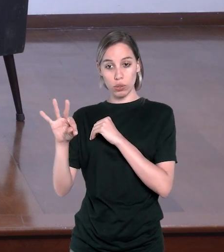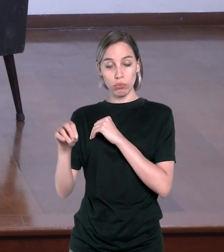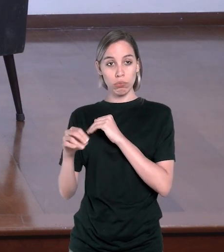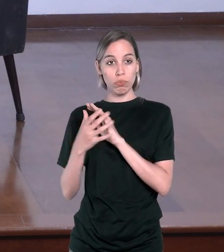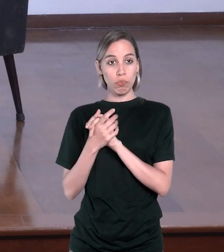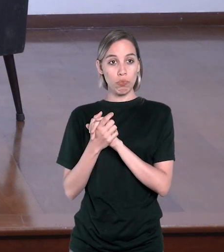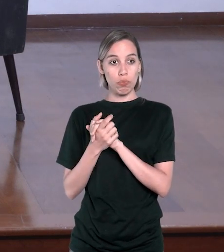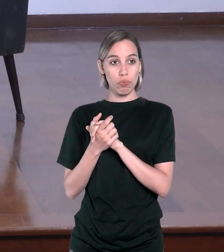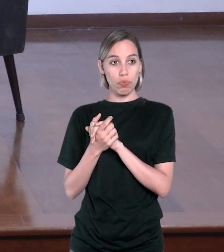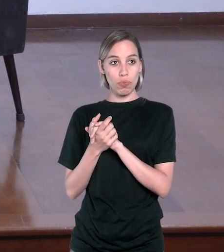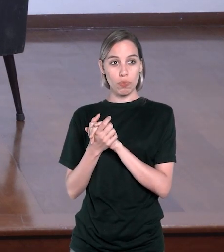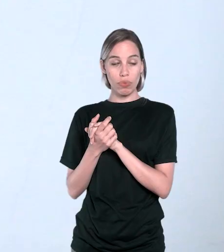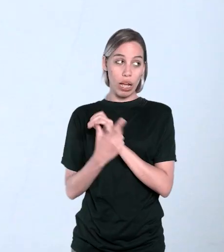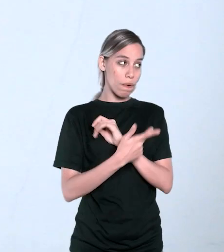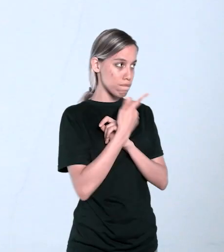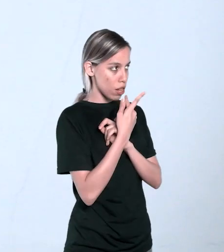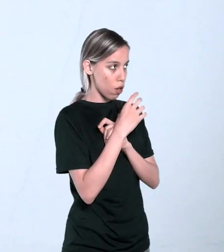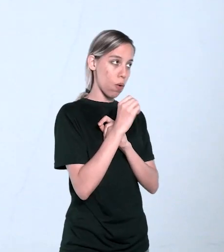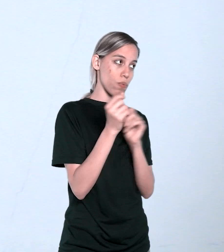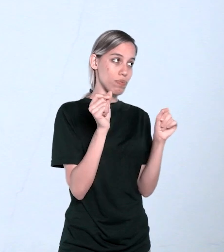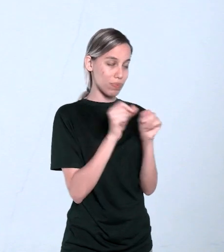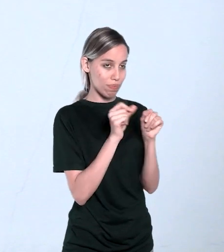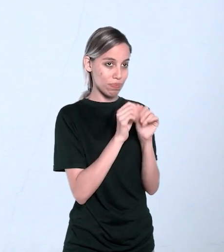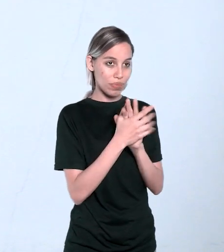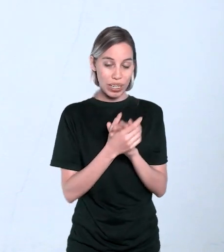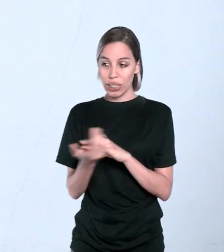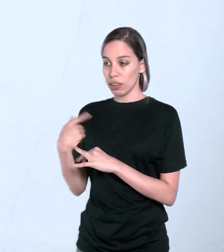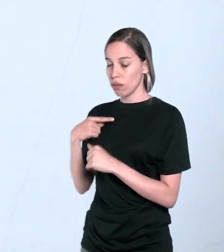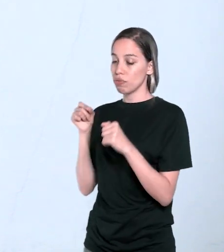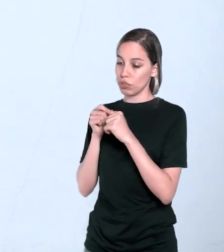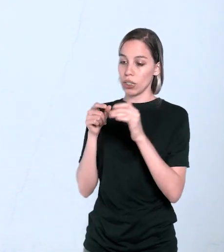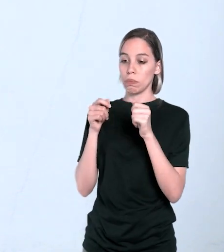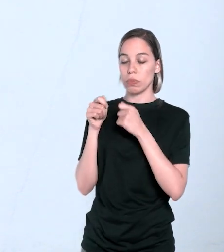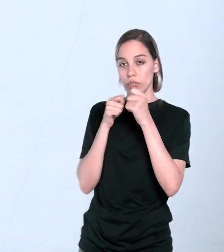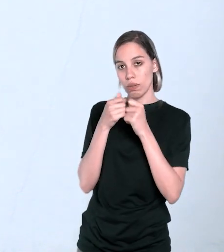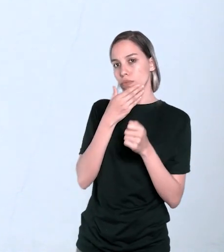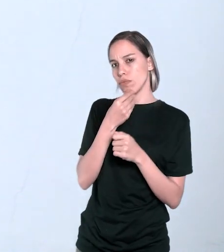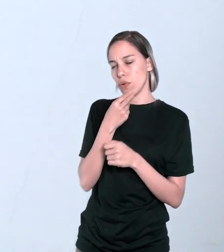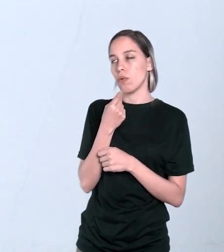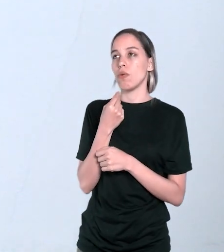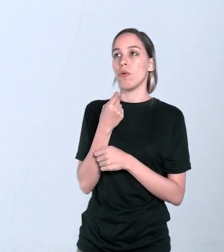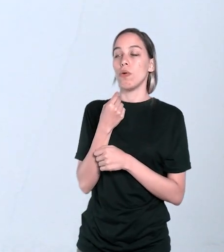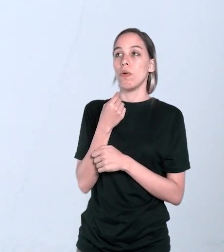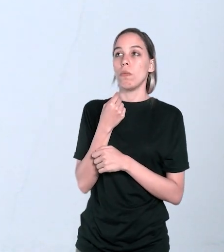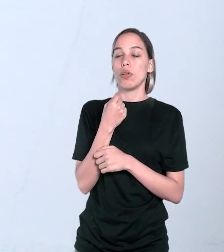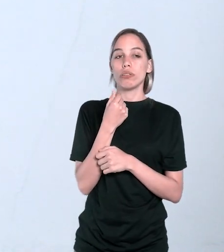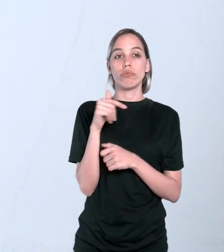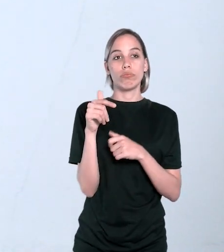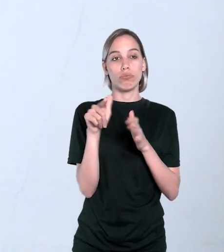fax? Eu fiquei o dia inteiro fazendo uma entrevista com ele. Foi um acordo que nós fizemos. A entrevista saiu no Hoje em Dia, 2 páginas e tudo.